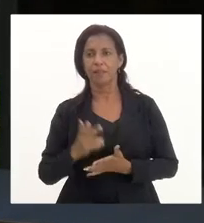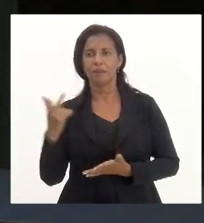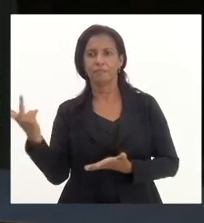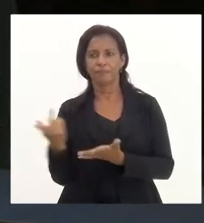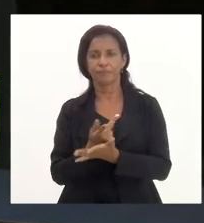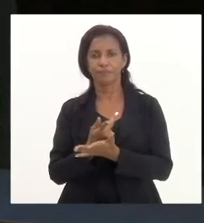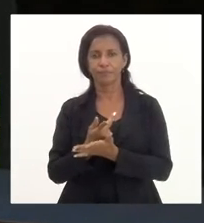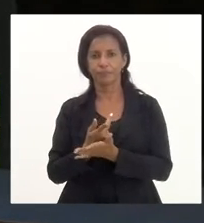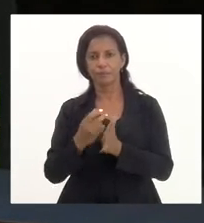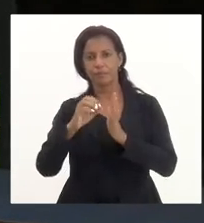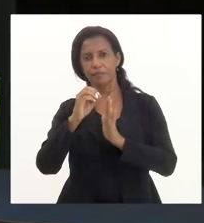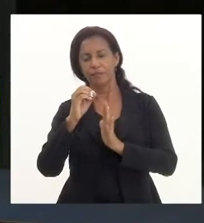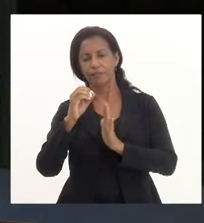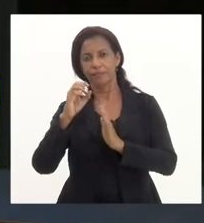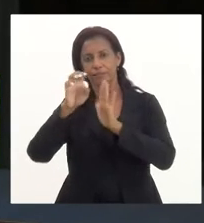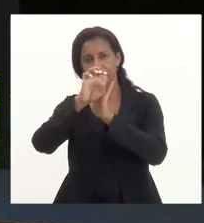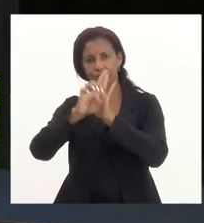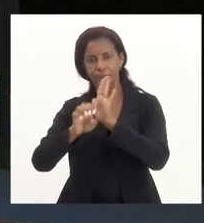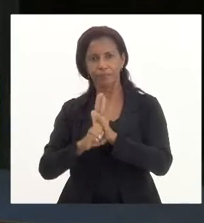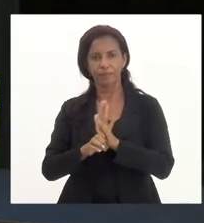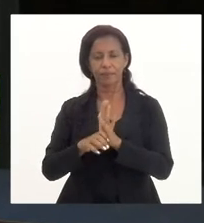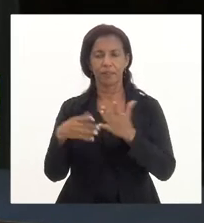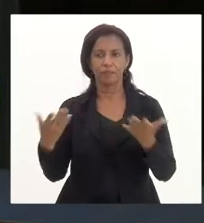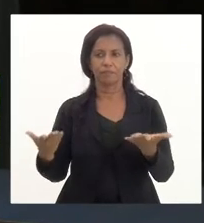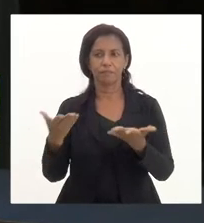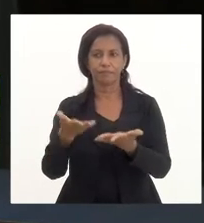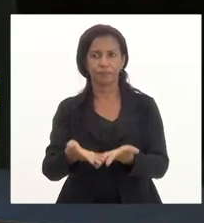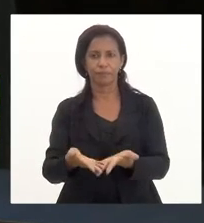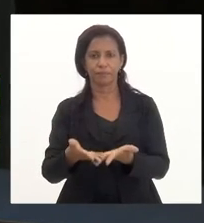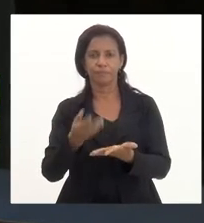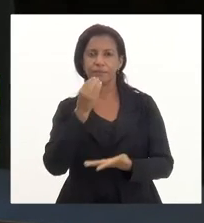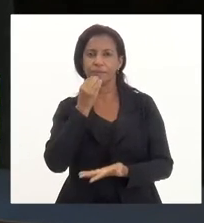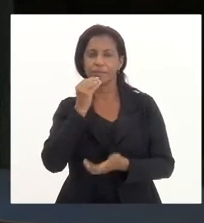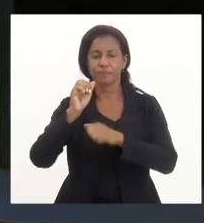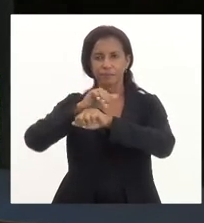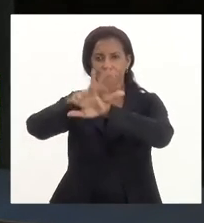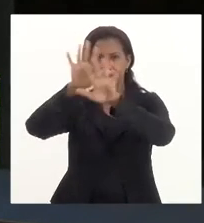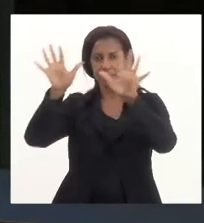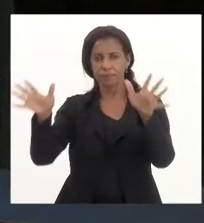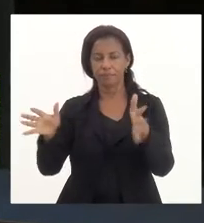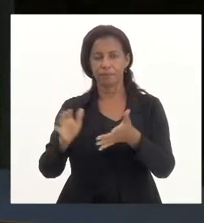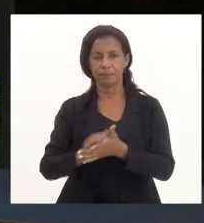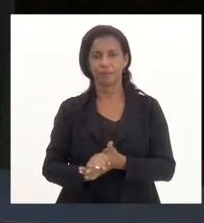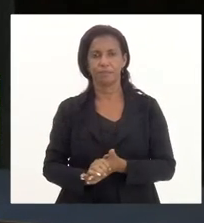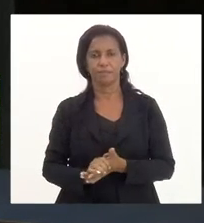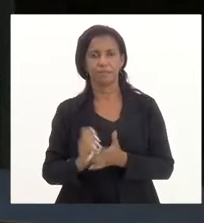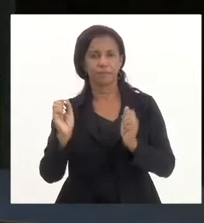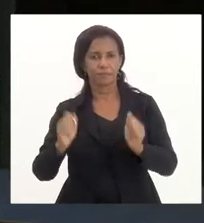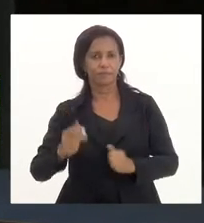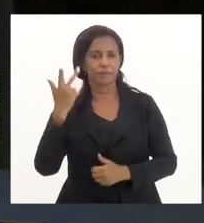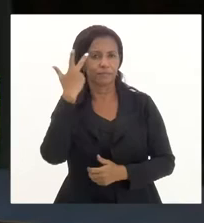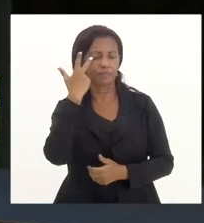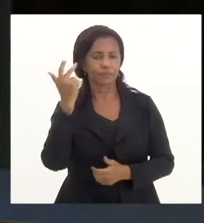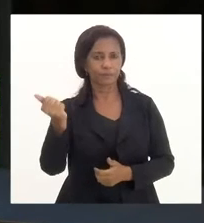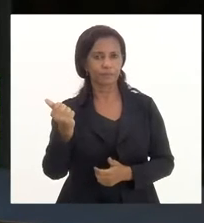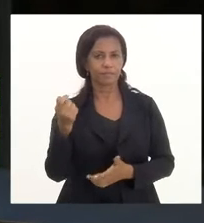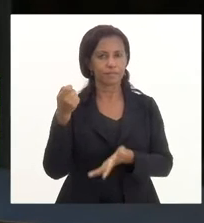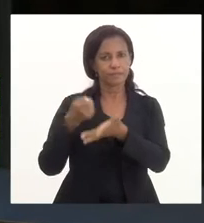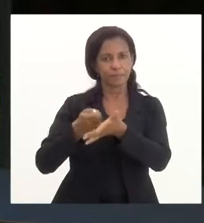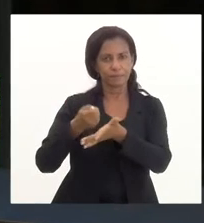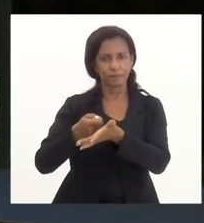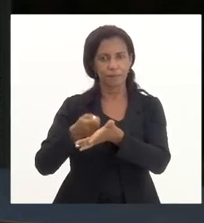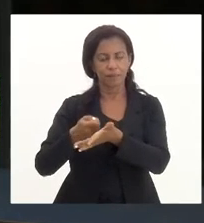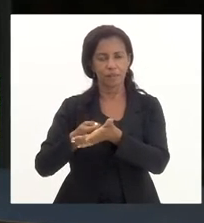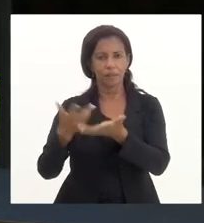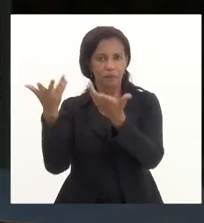deputados indicaram em suas emendas é uma questão também de Transparência que que pode ser naturalmente Obrigatoriamente